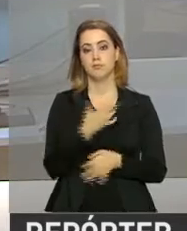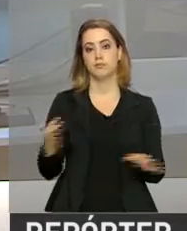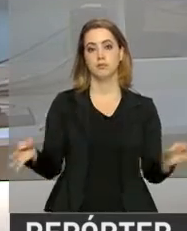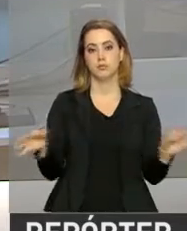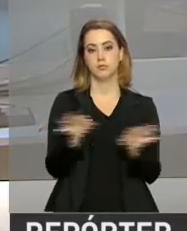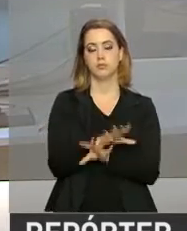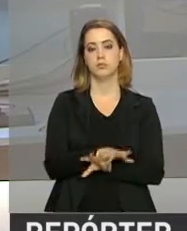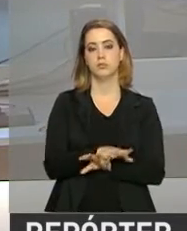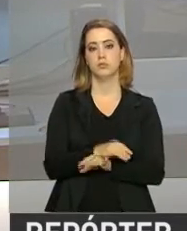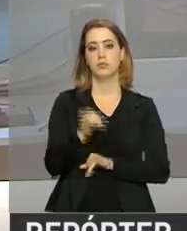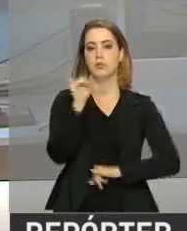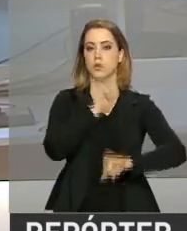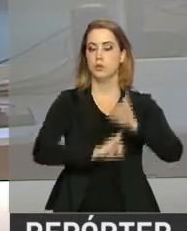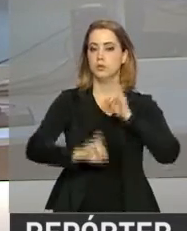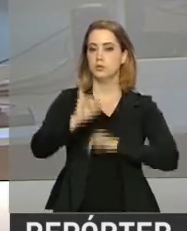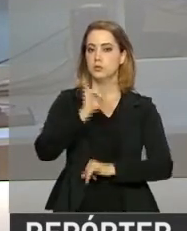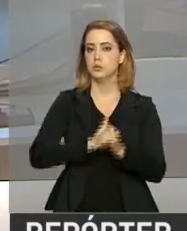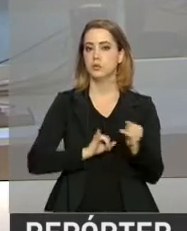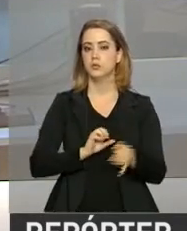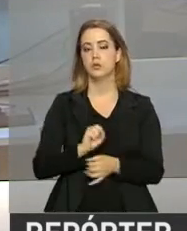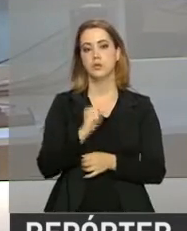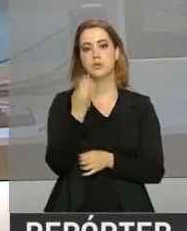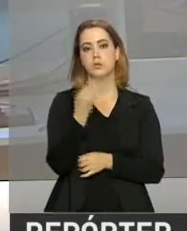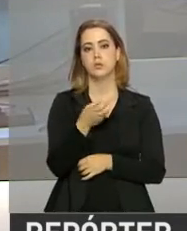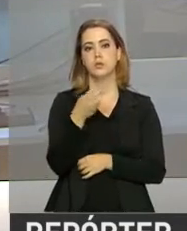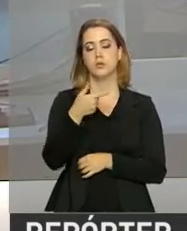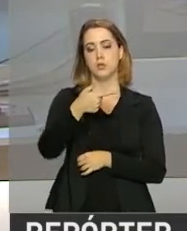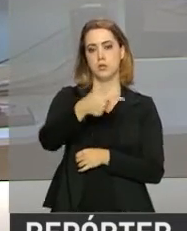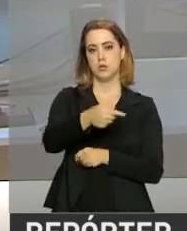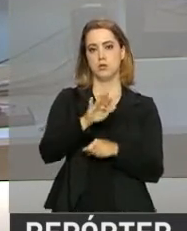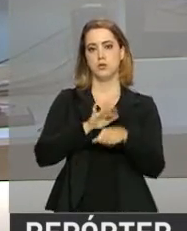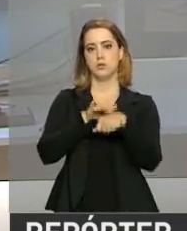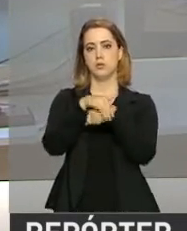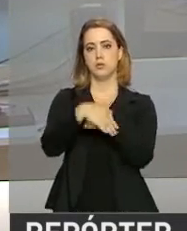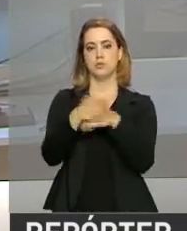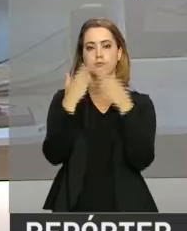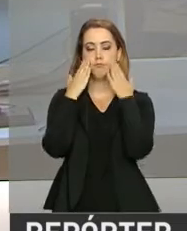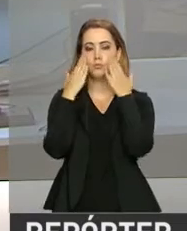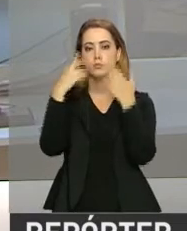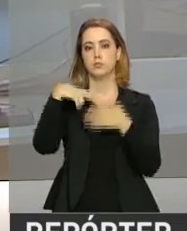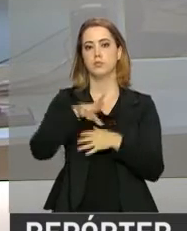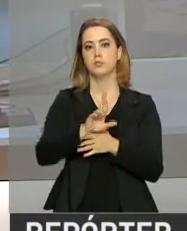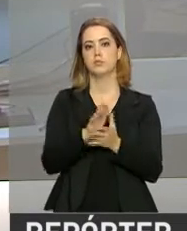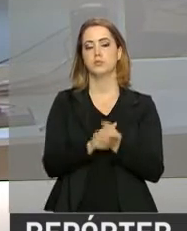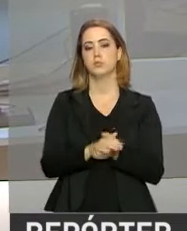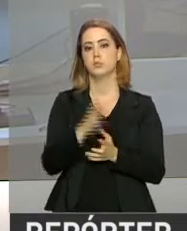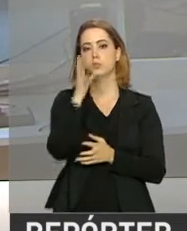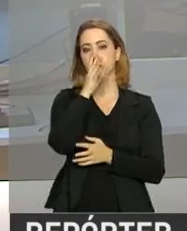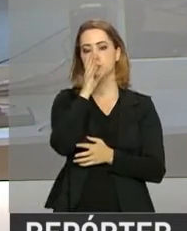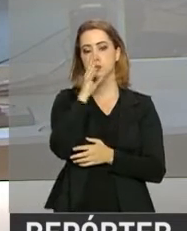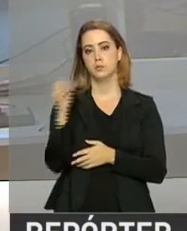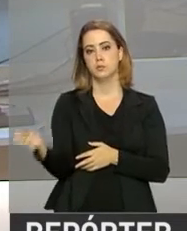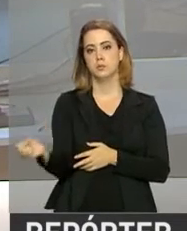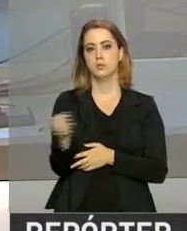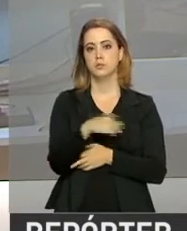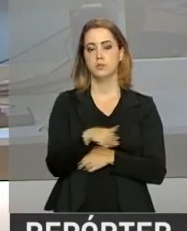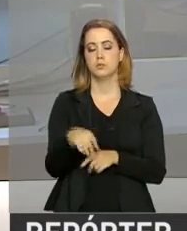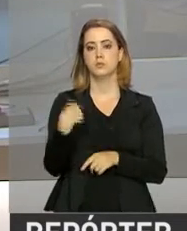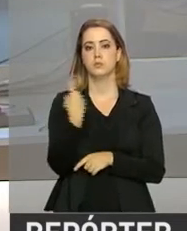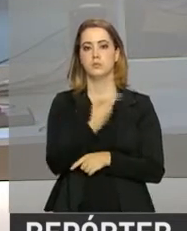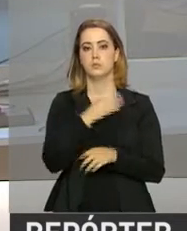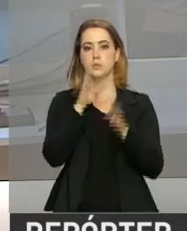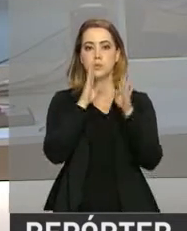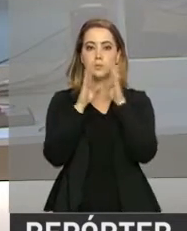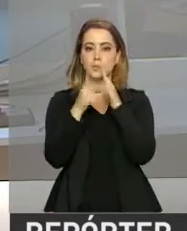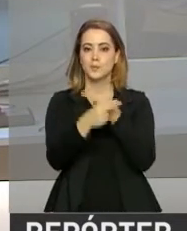por aqui voltamos a qualquer momento com outras informações o a7 da noite na próxima edição do repórter nbr acompanhe também as novidades pelas